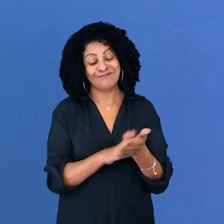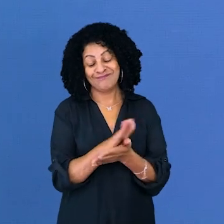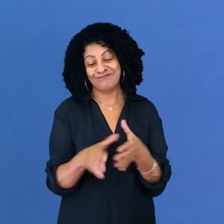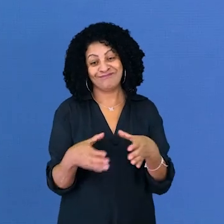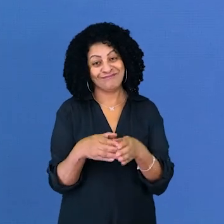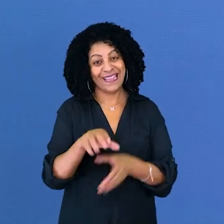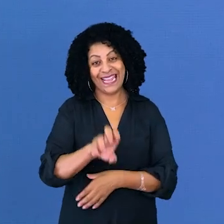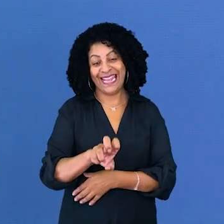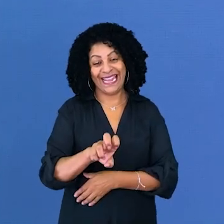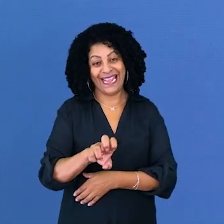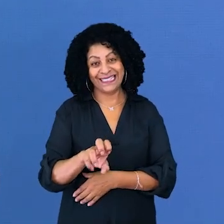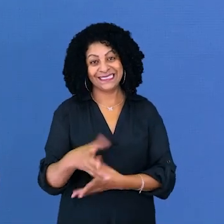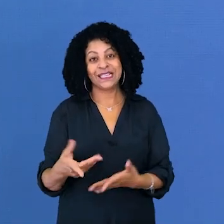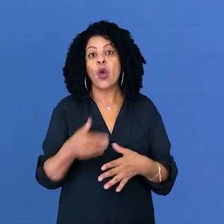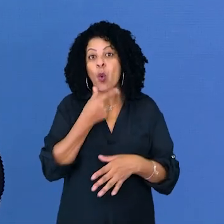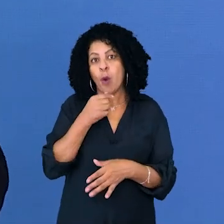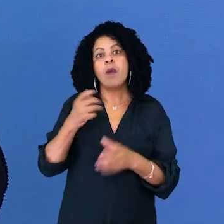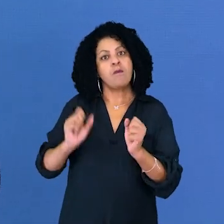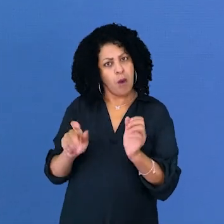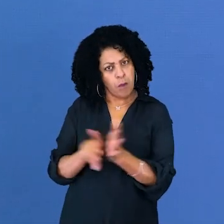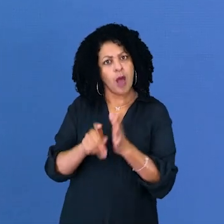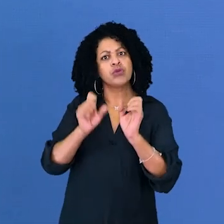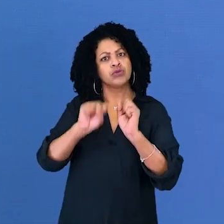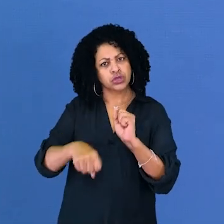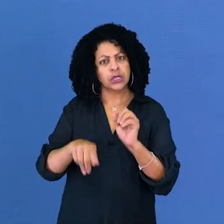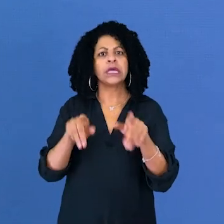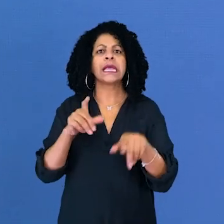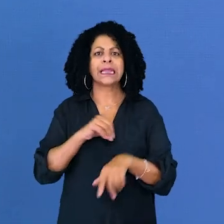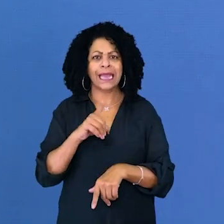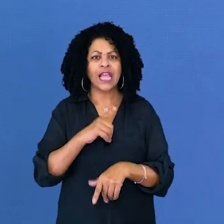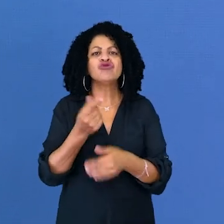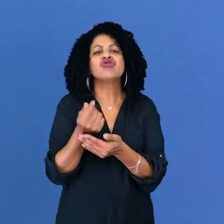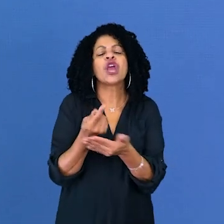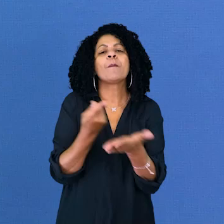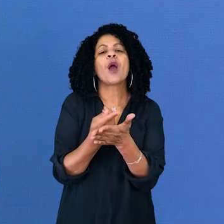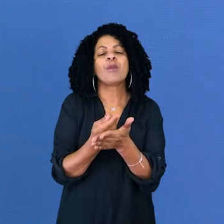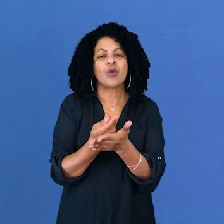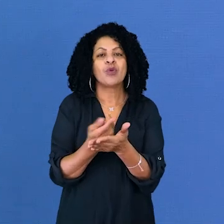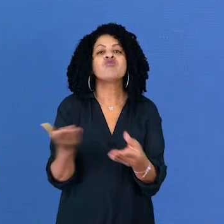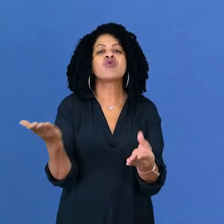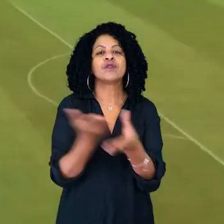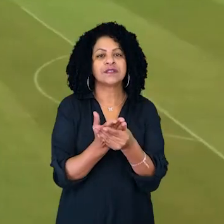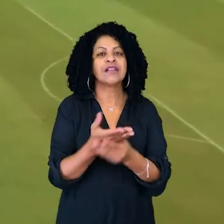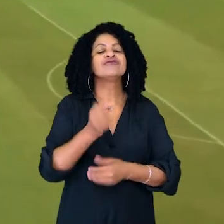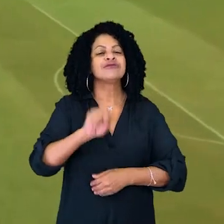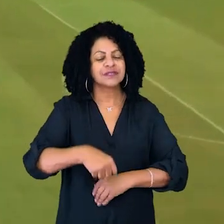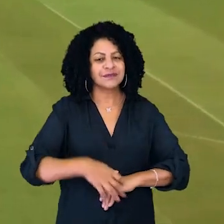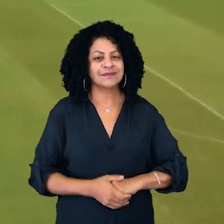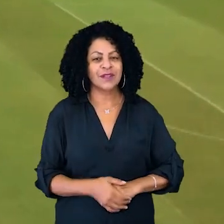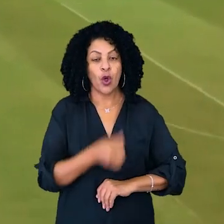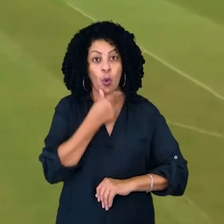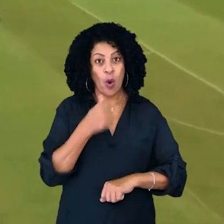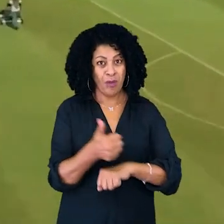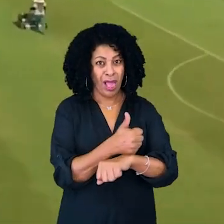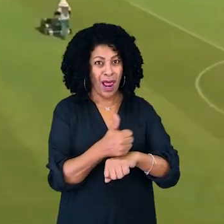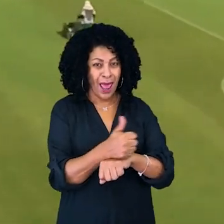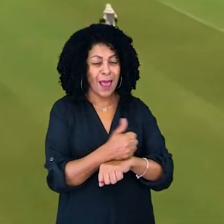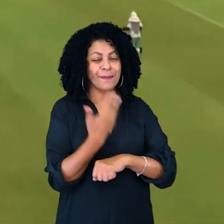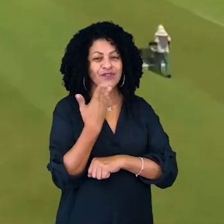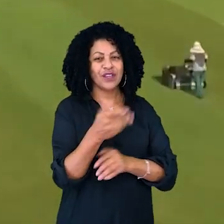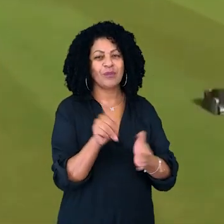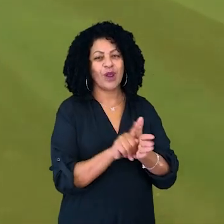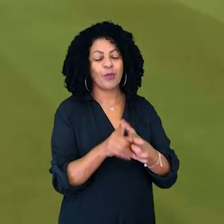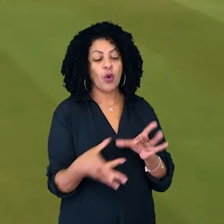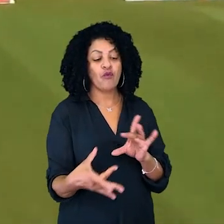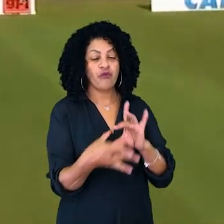decisão levou em conta que ele tinha, sim, condições suficientes para arcar com os custos do processo. O profissional pedia o